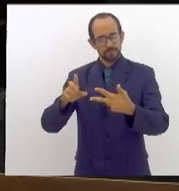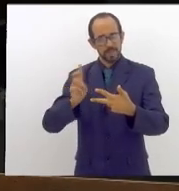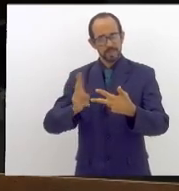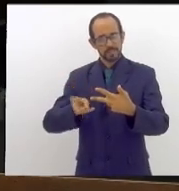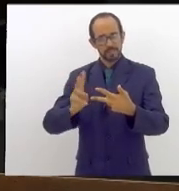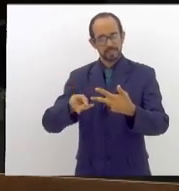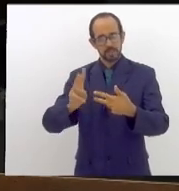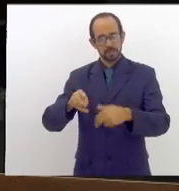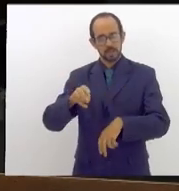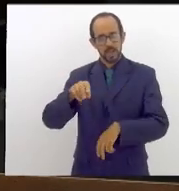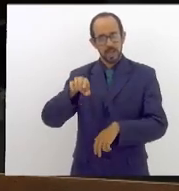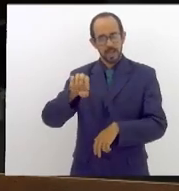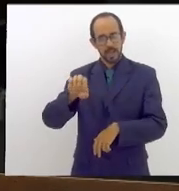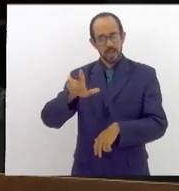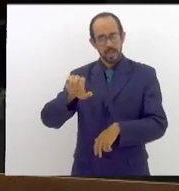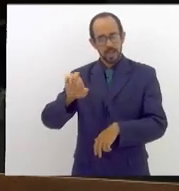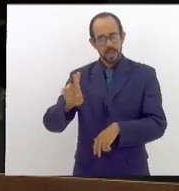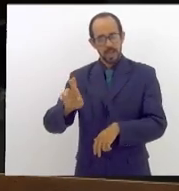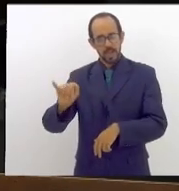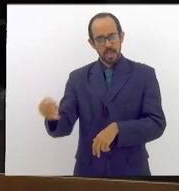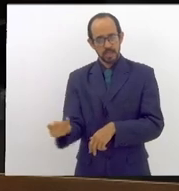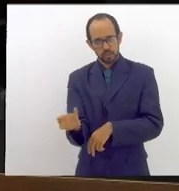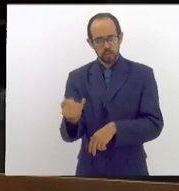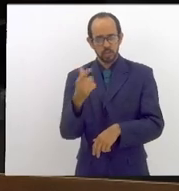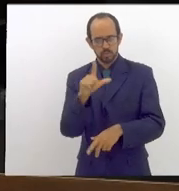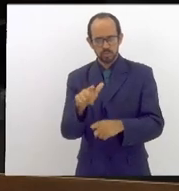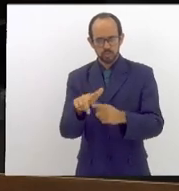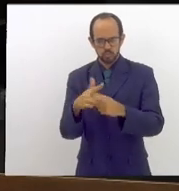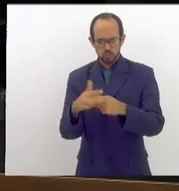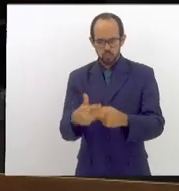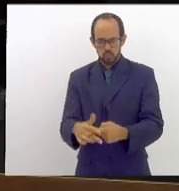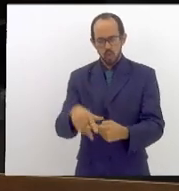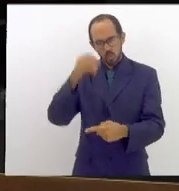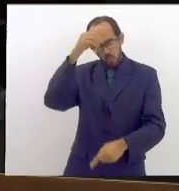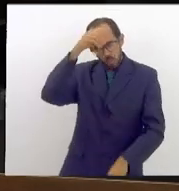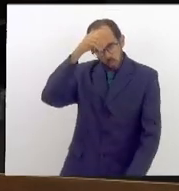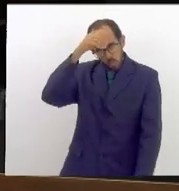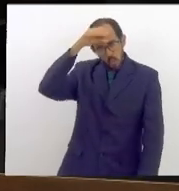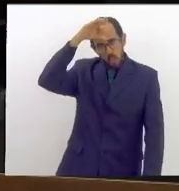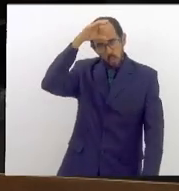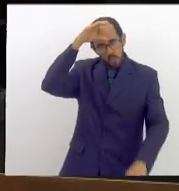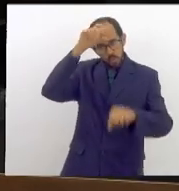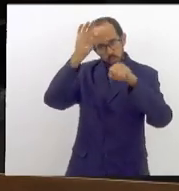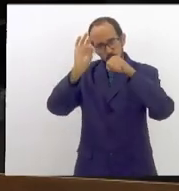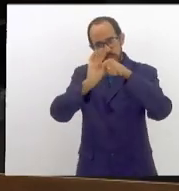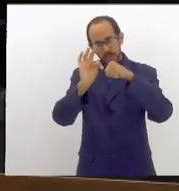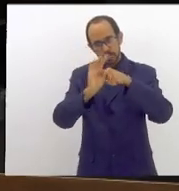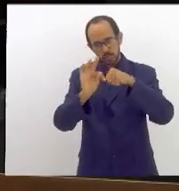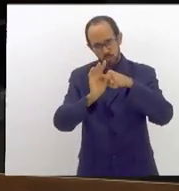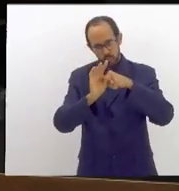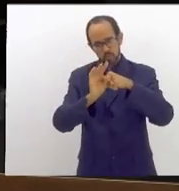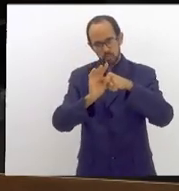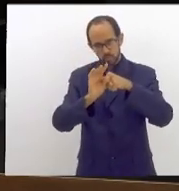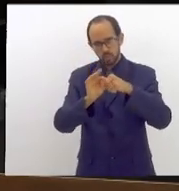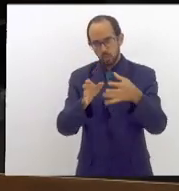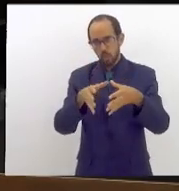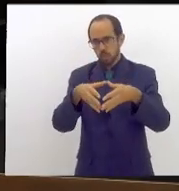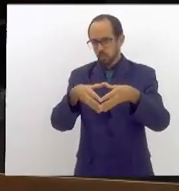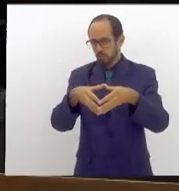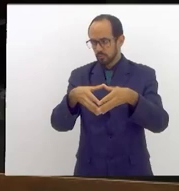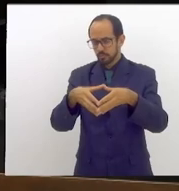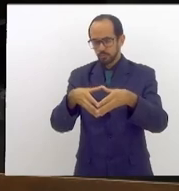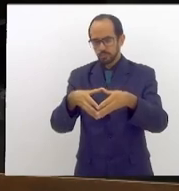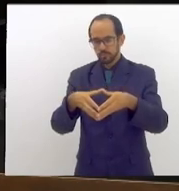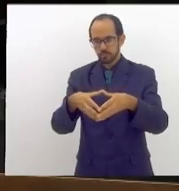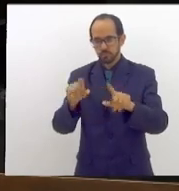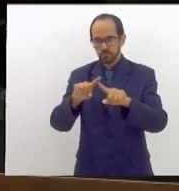elege pudesse aprimorar o conhecimento técnico dos conjuntos dos funcionários